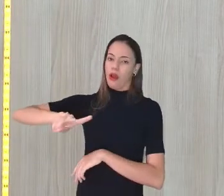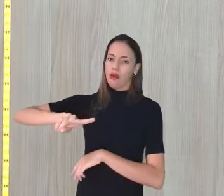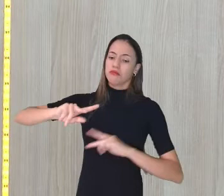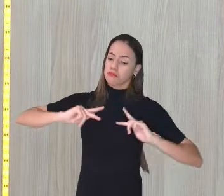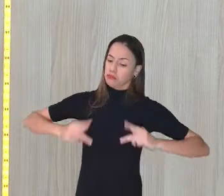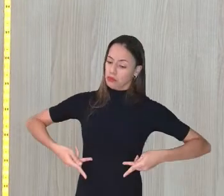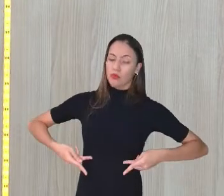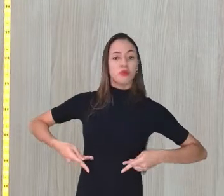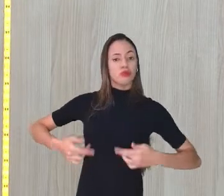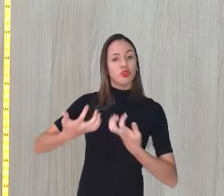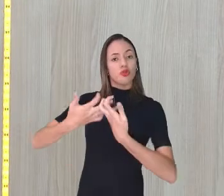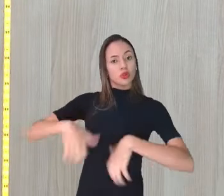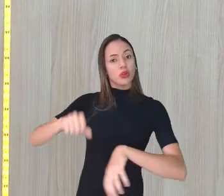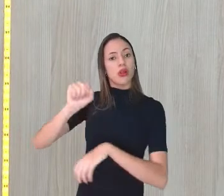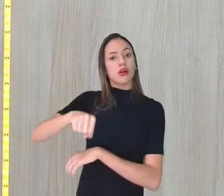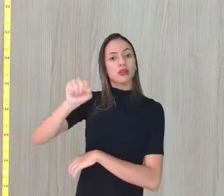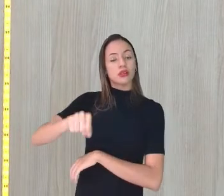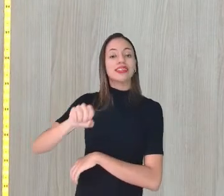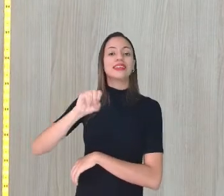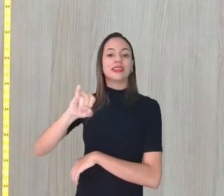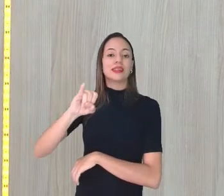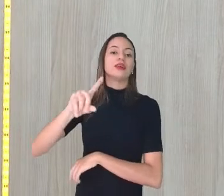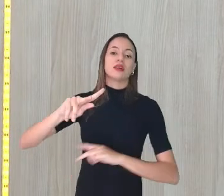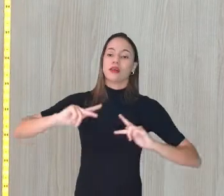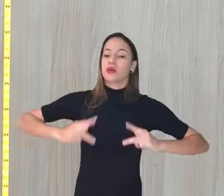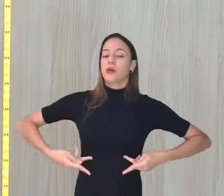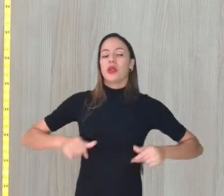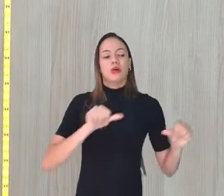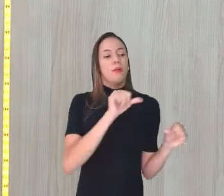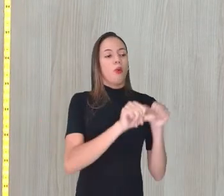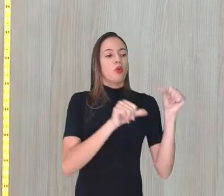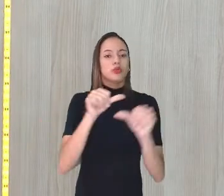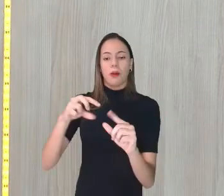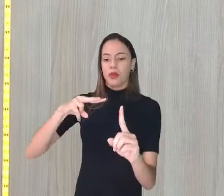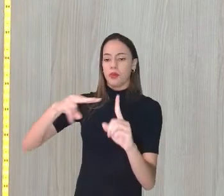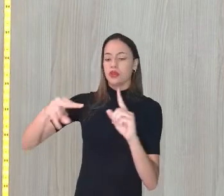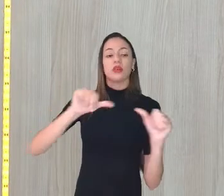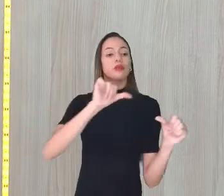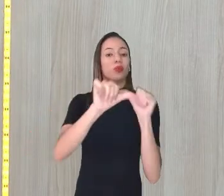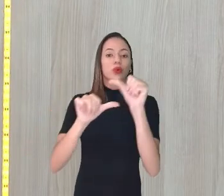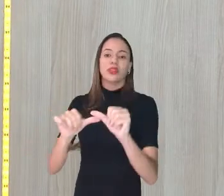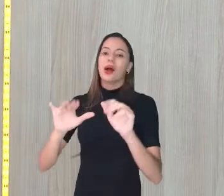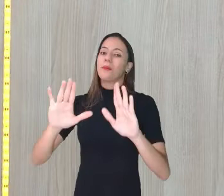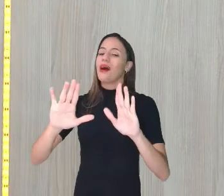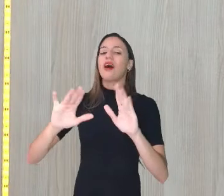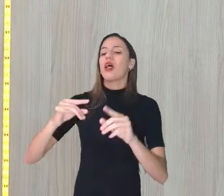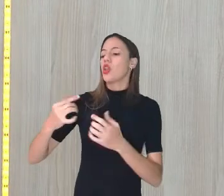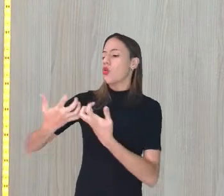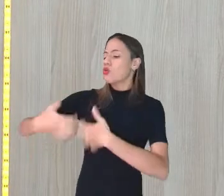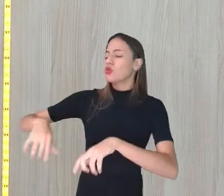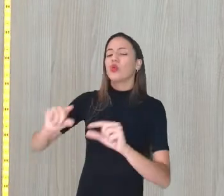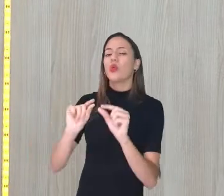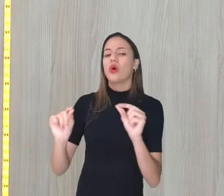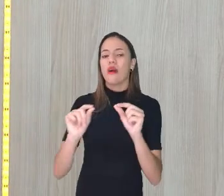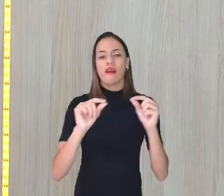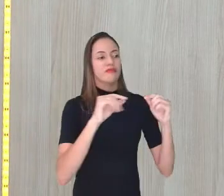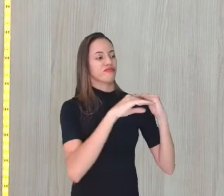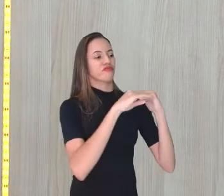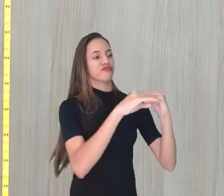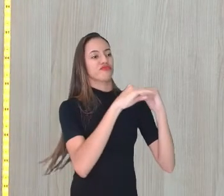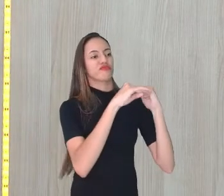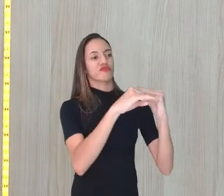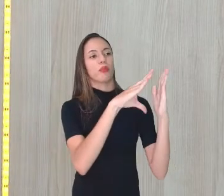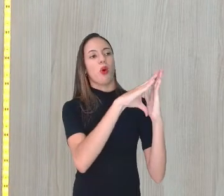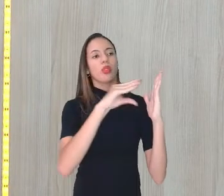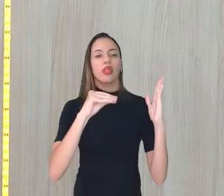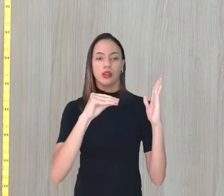ele mudar, né, transformar essa visão. O que não funciona é o padrão, o modelo não está funcionando. É E a gente verdade.